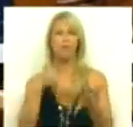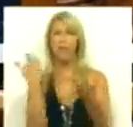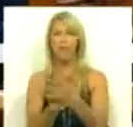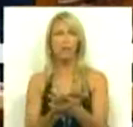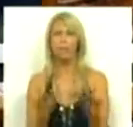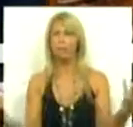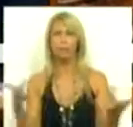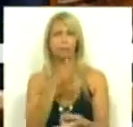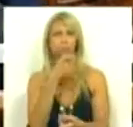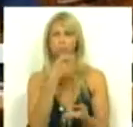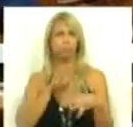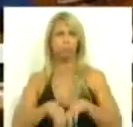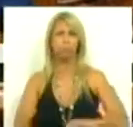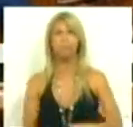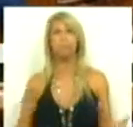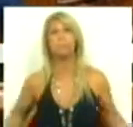descalabro. Chega